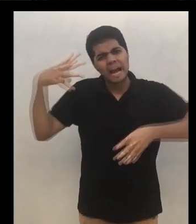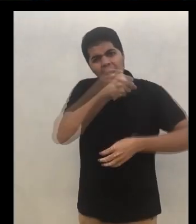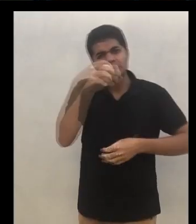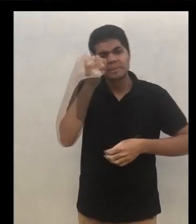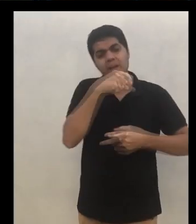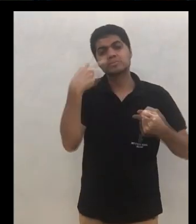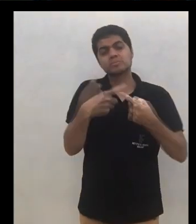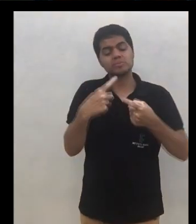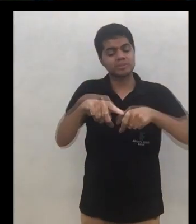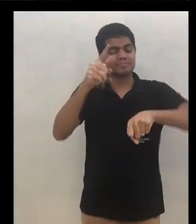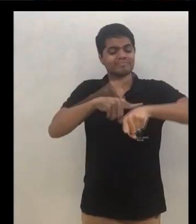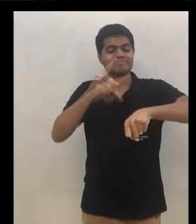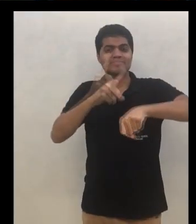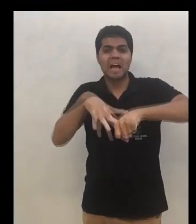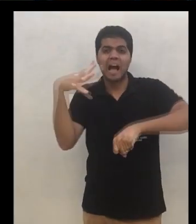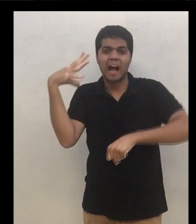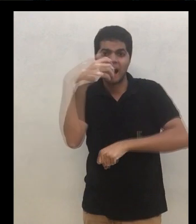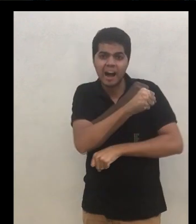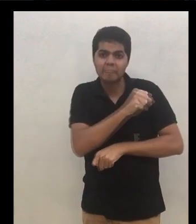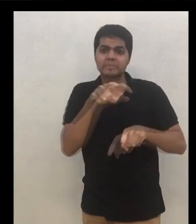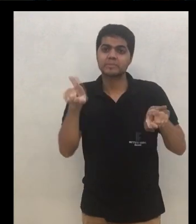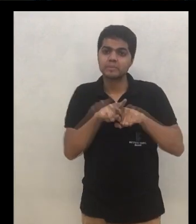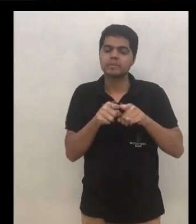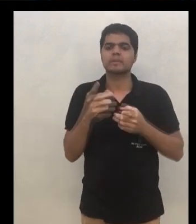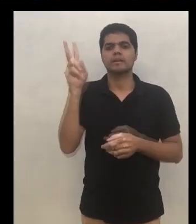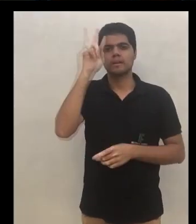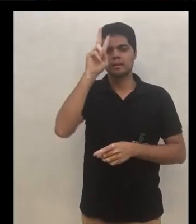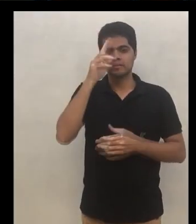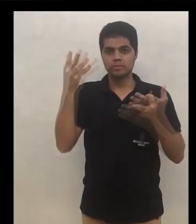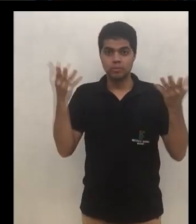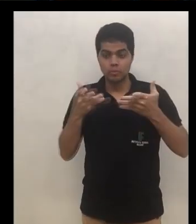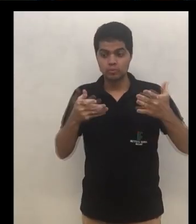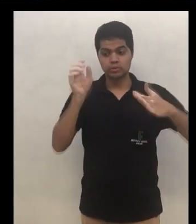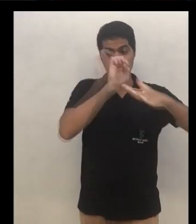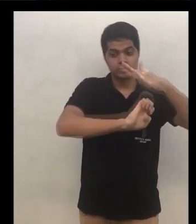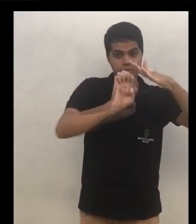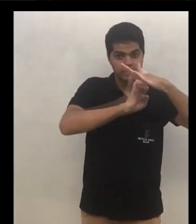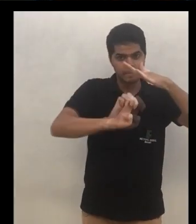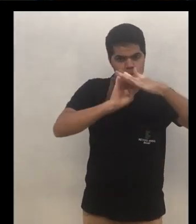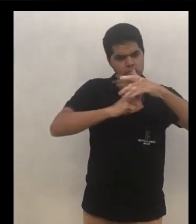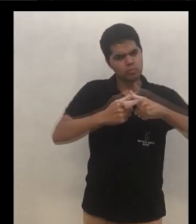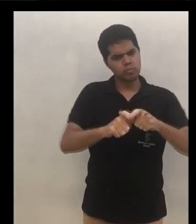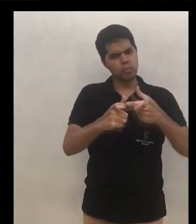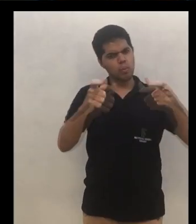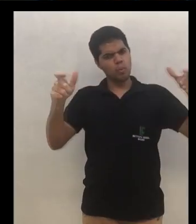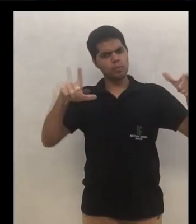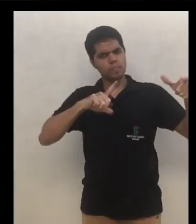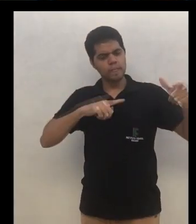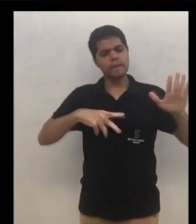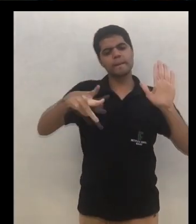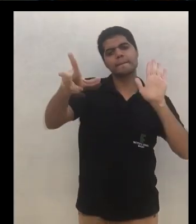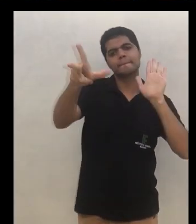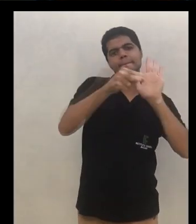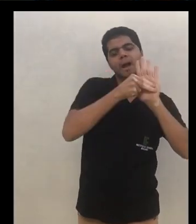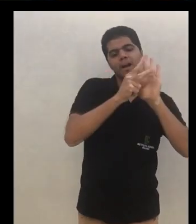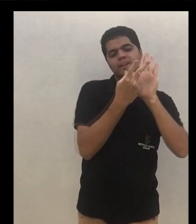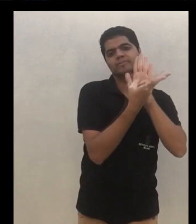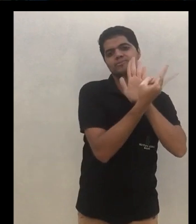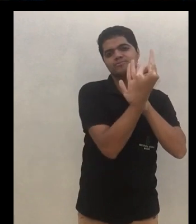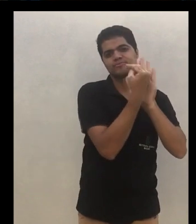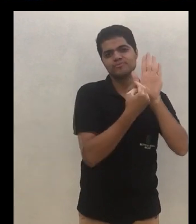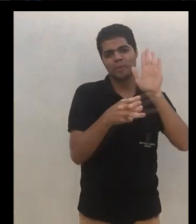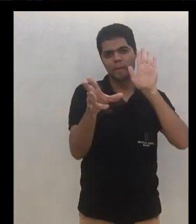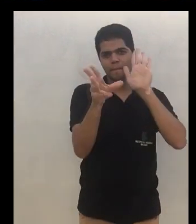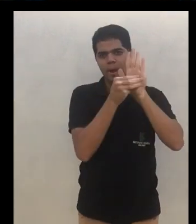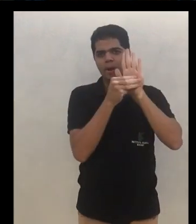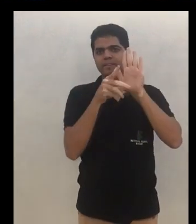tempo. Lembrando que hoje a gente já tem grandes empresas trabalhando com orgânico, já tem o selo orgânico, certo?